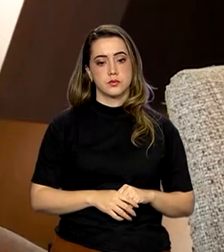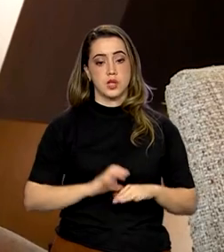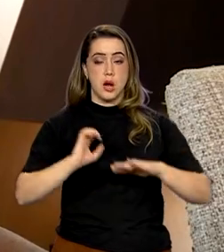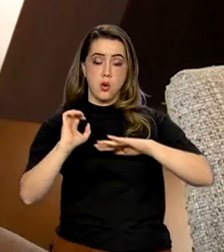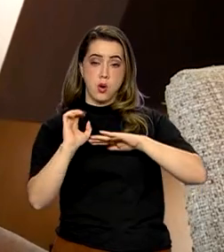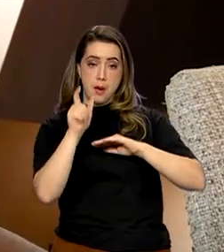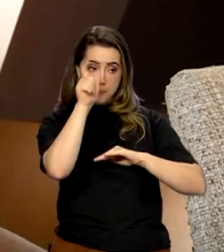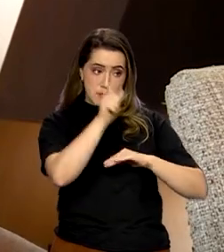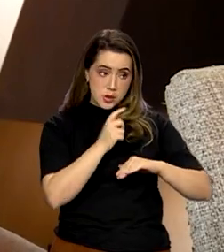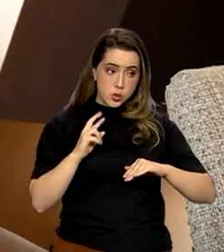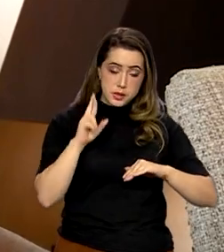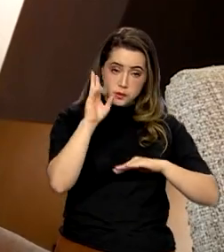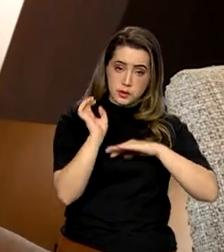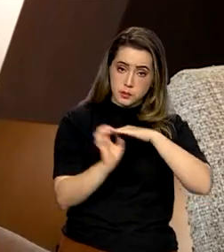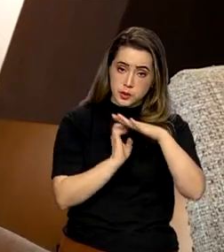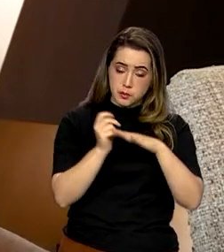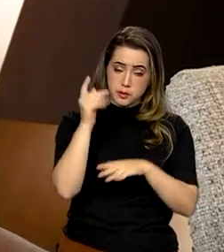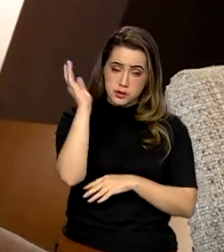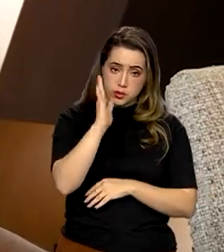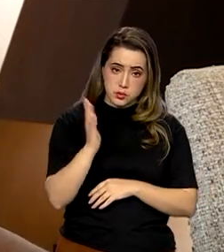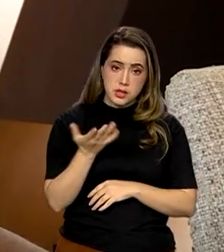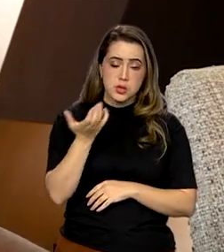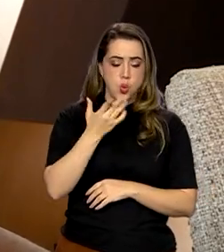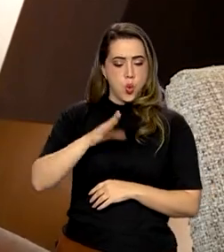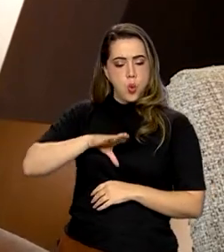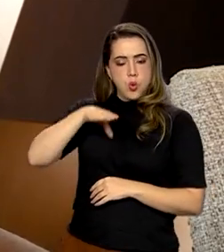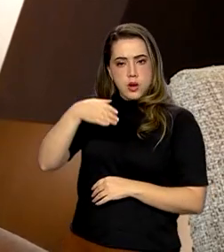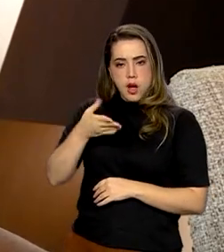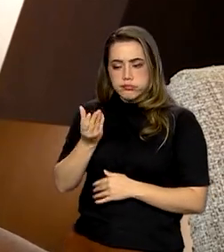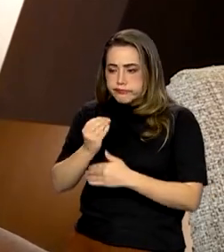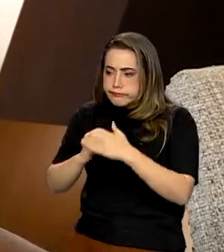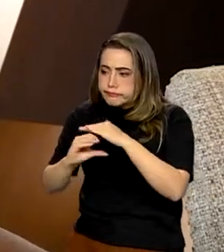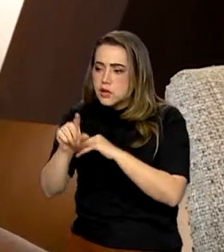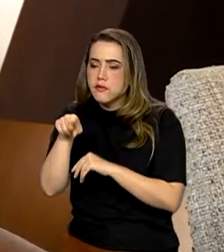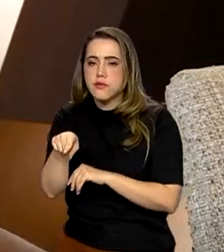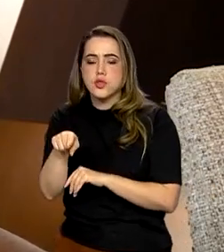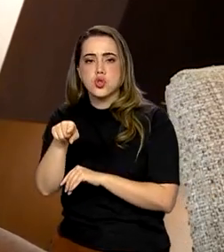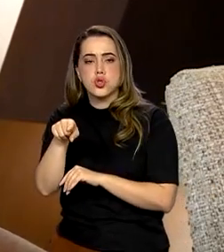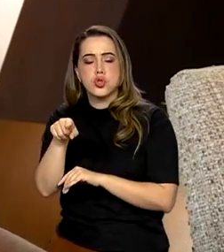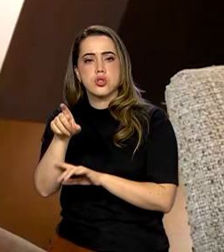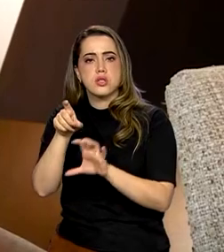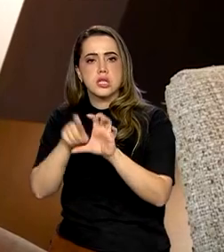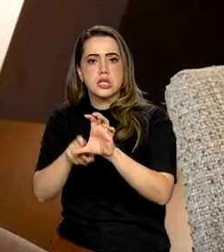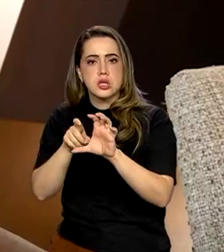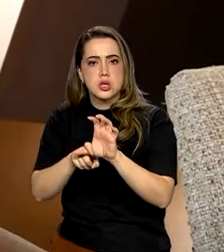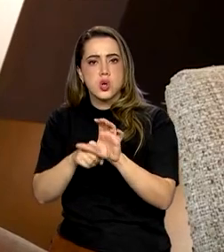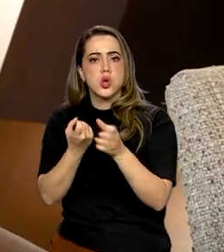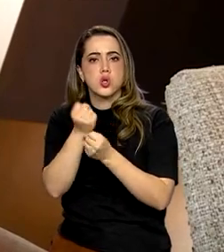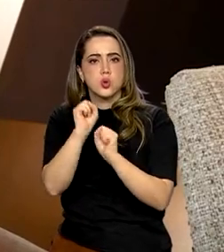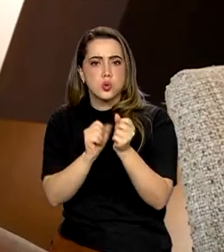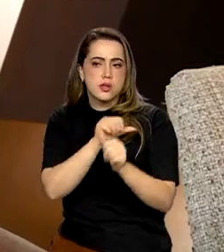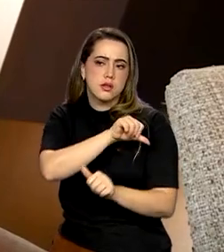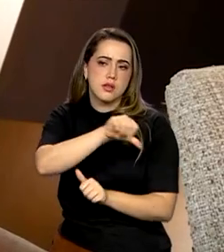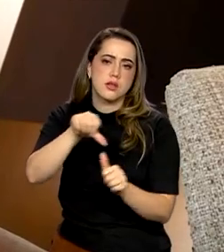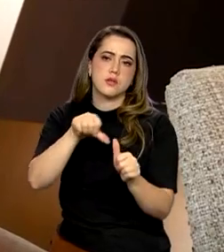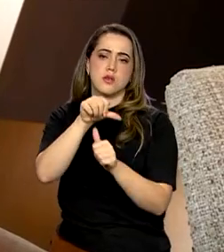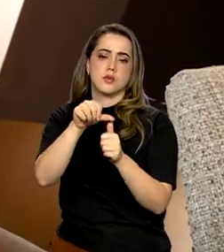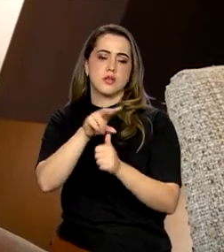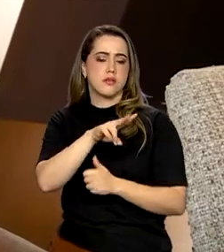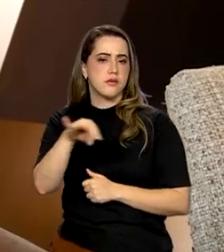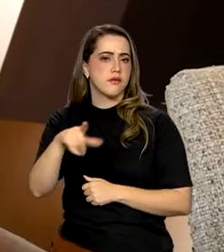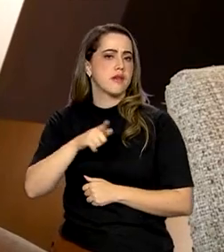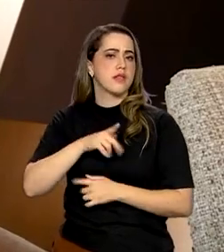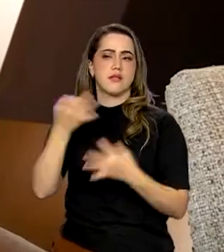que tiver a audácia, coragem de investir em Angola, em pequenas indústrias transformadoras, terá